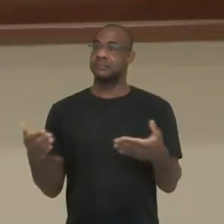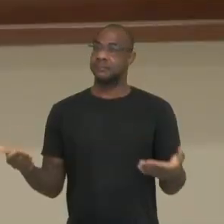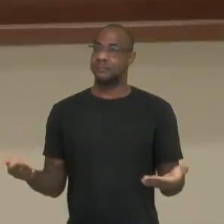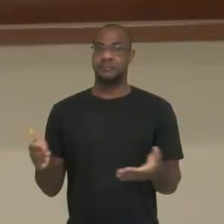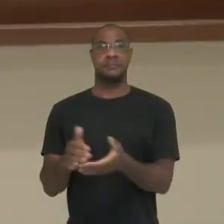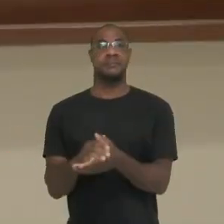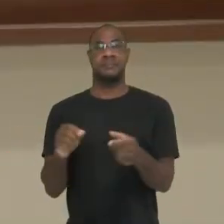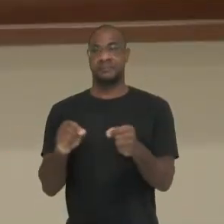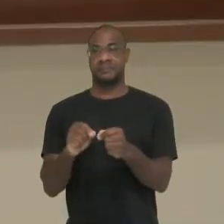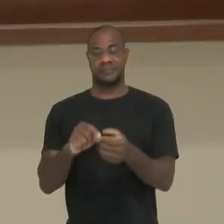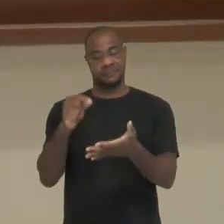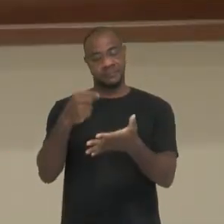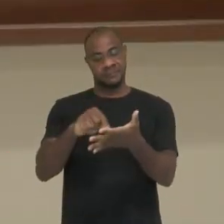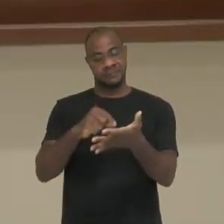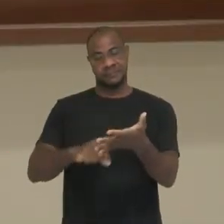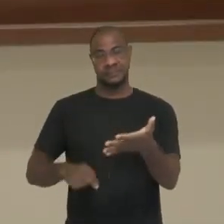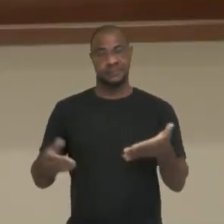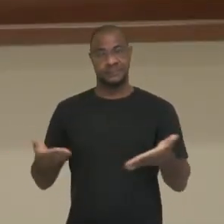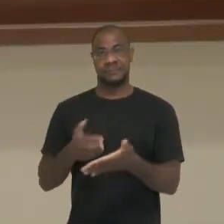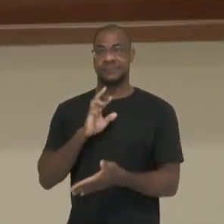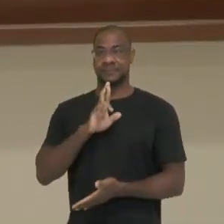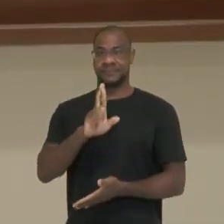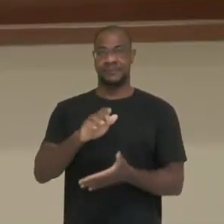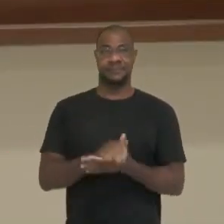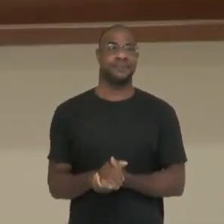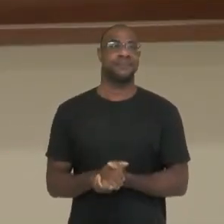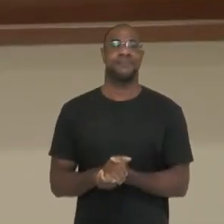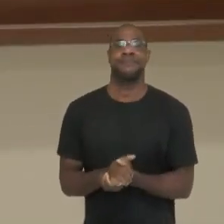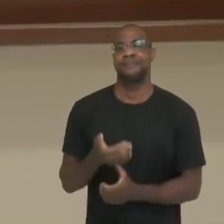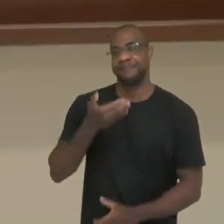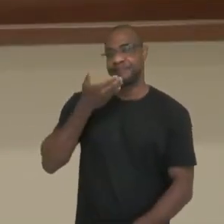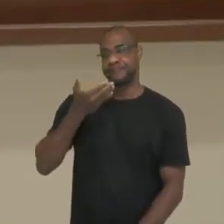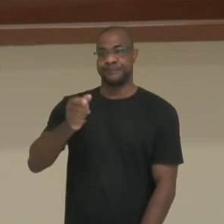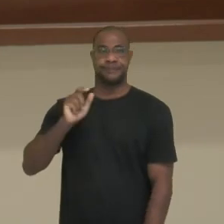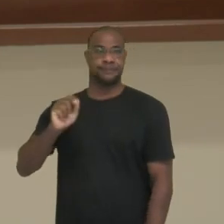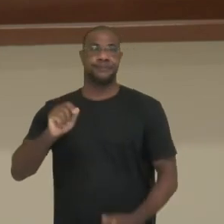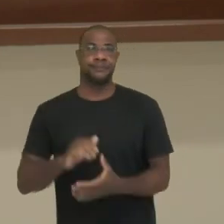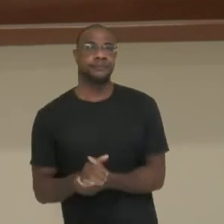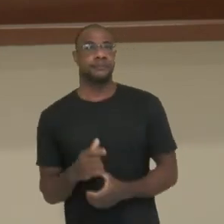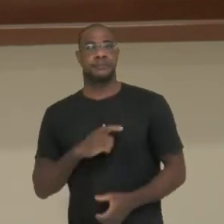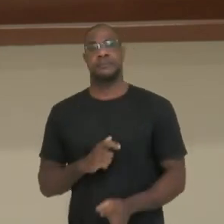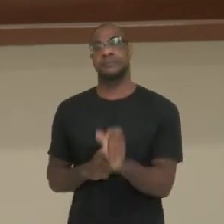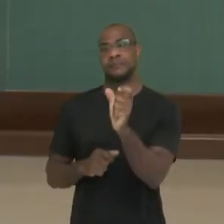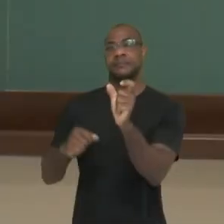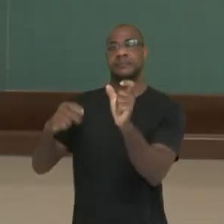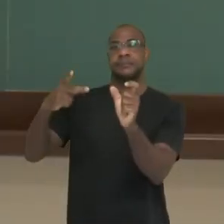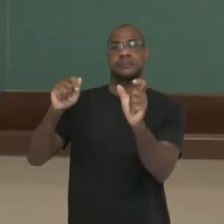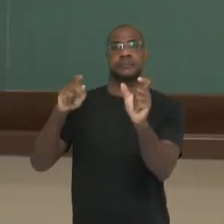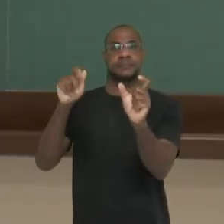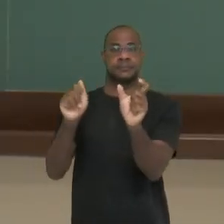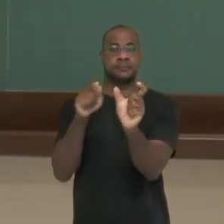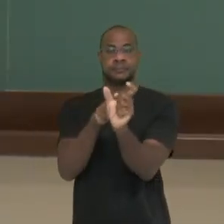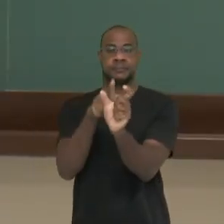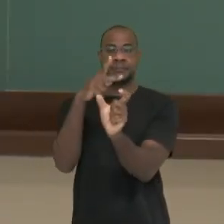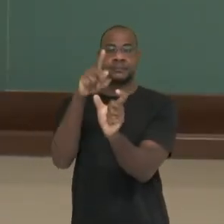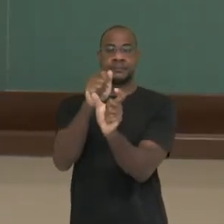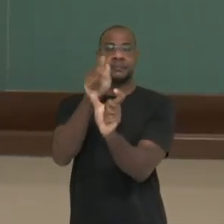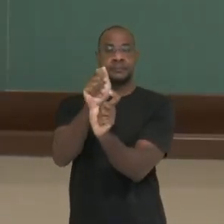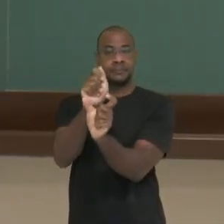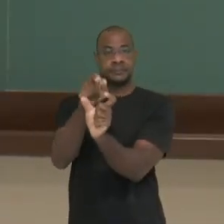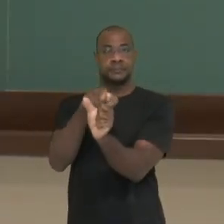vamos fazer a conferência do exercício? Então, o que ele nos pede? Então, ele nos dá a palavra papa e quer que a